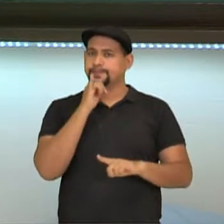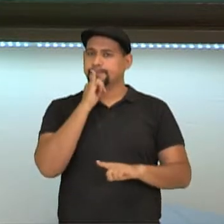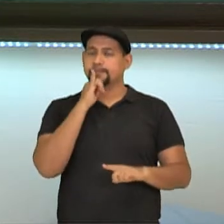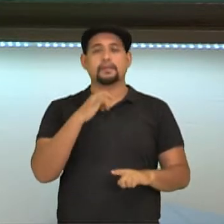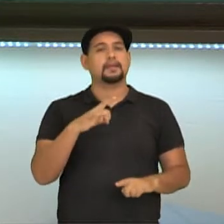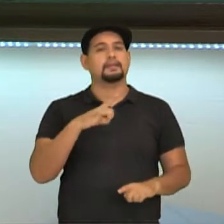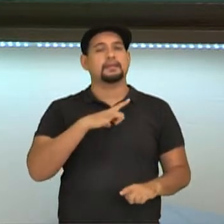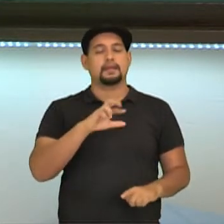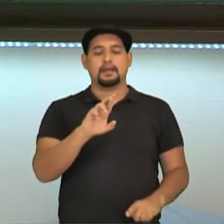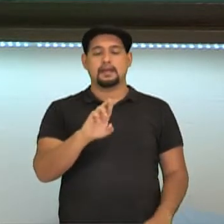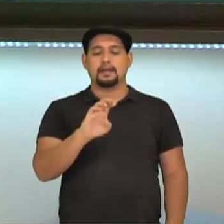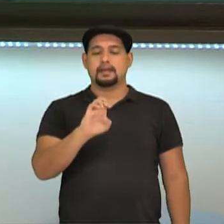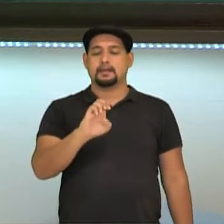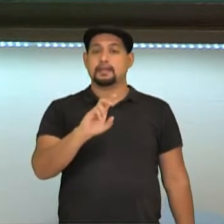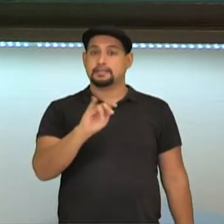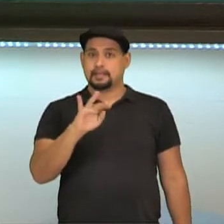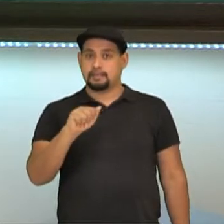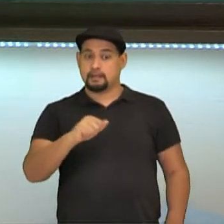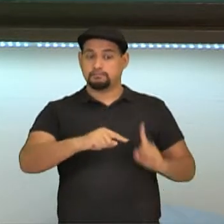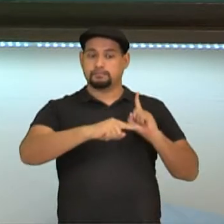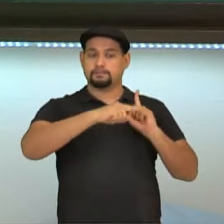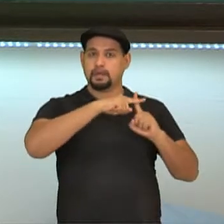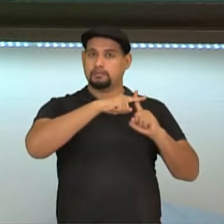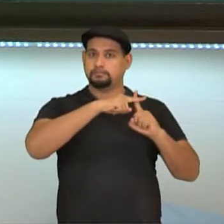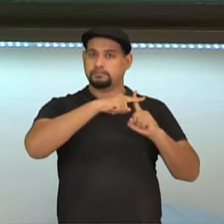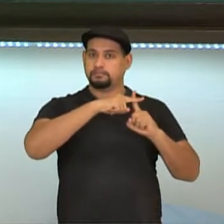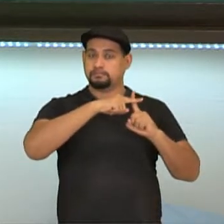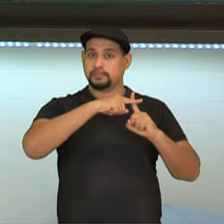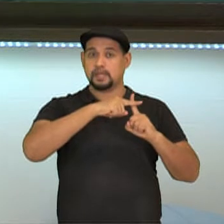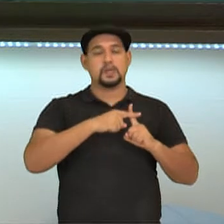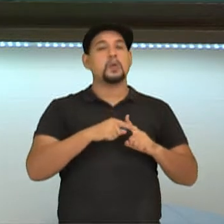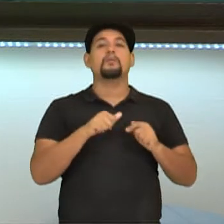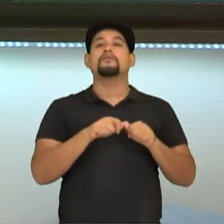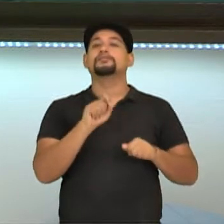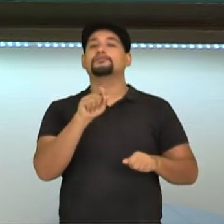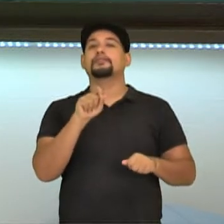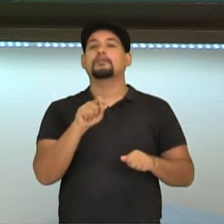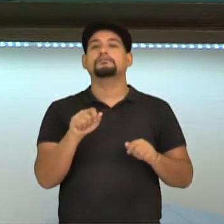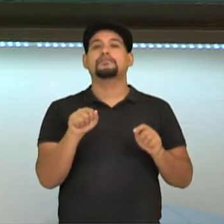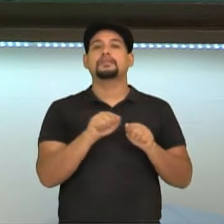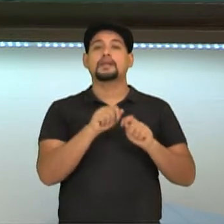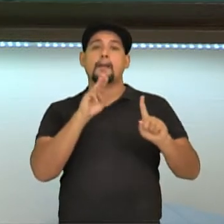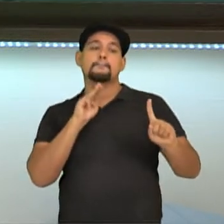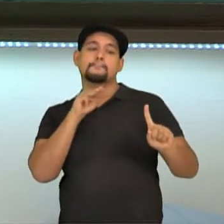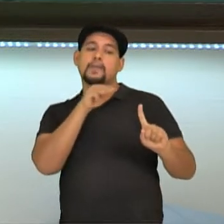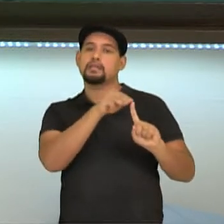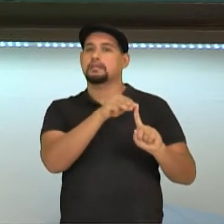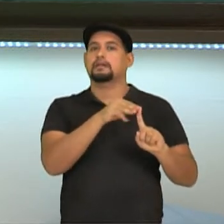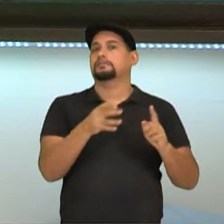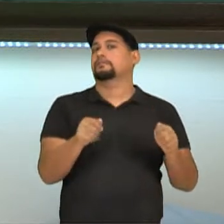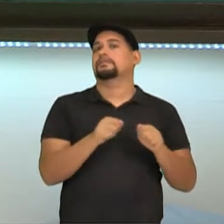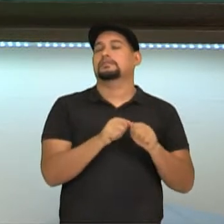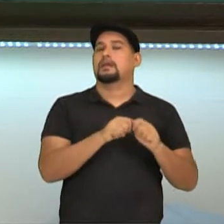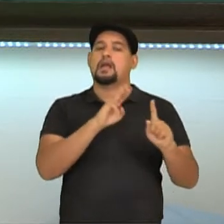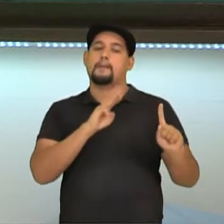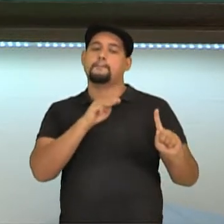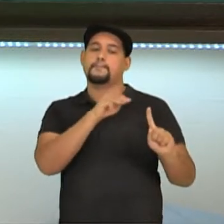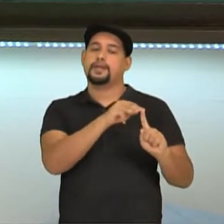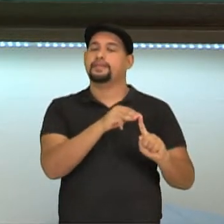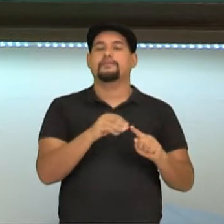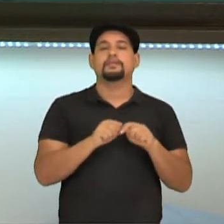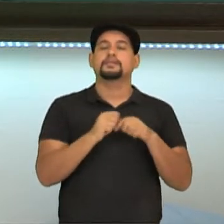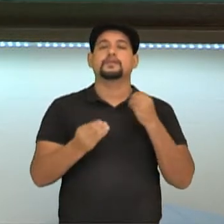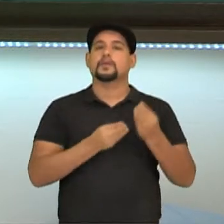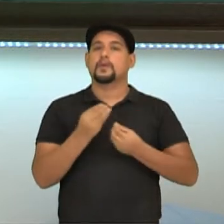receita ou esse saldo positivo, a gente pode estabelecer o quê? As metas que a gente quer atingir. Que essas metas podem